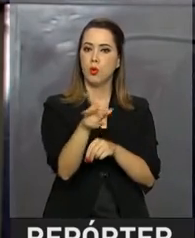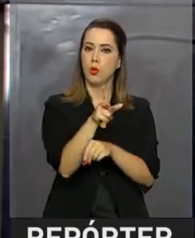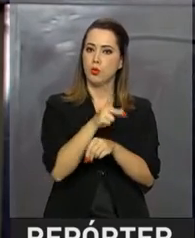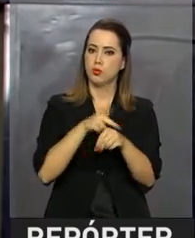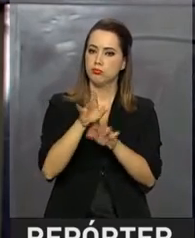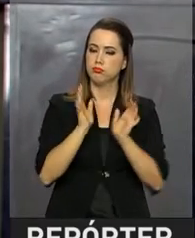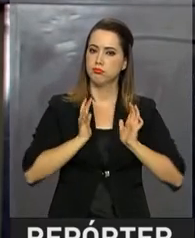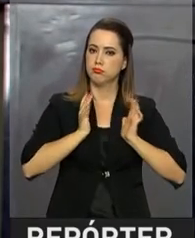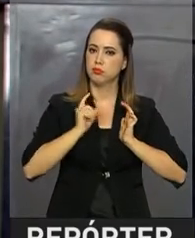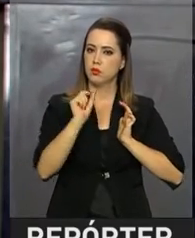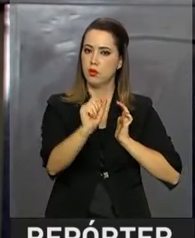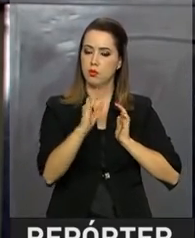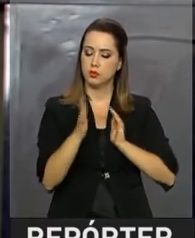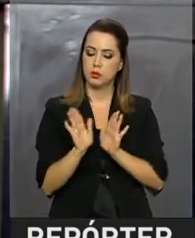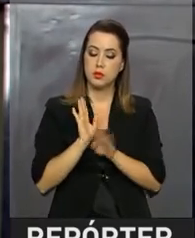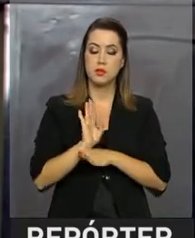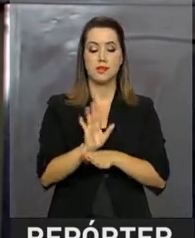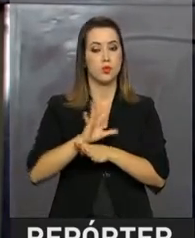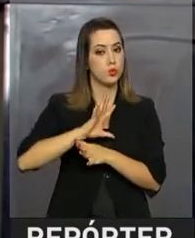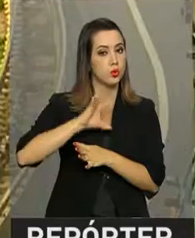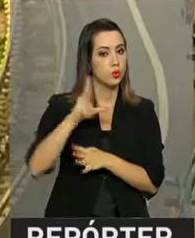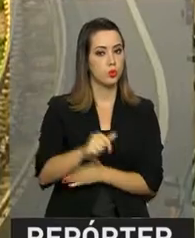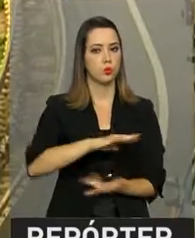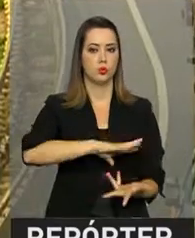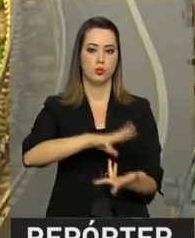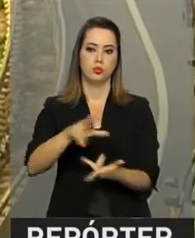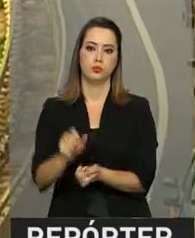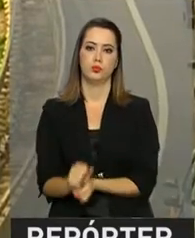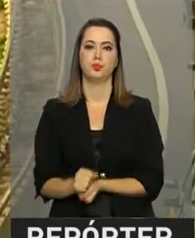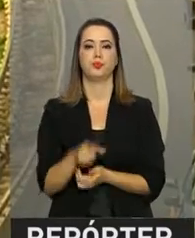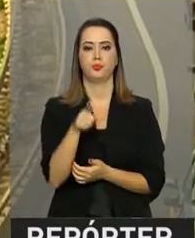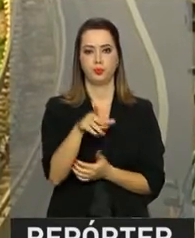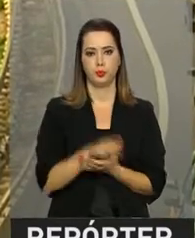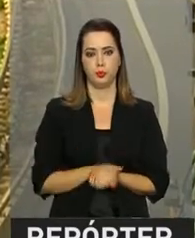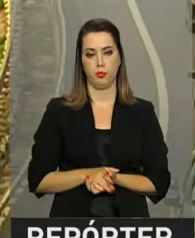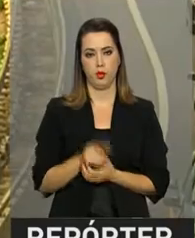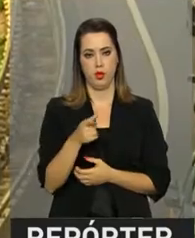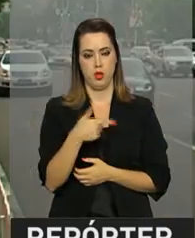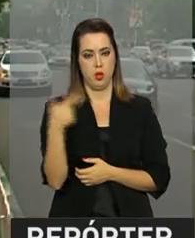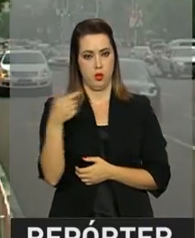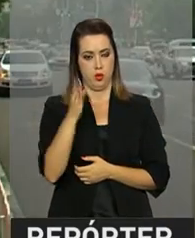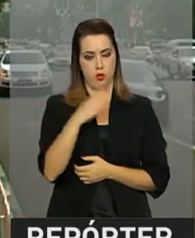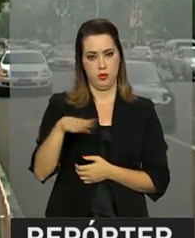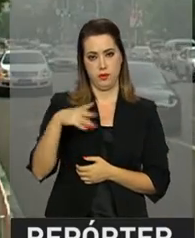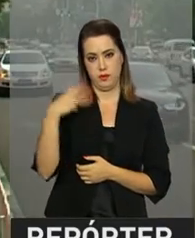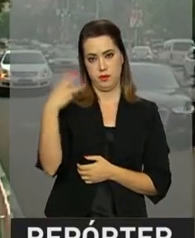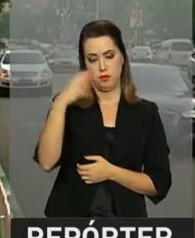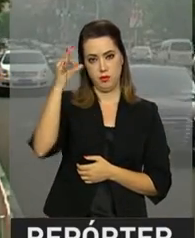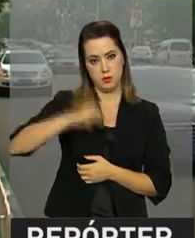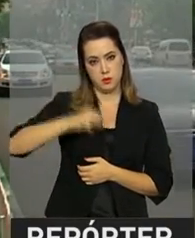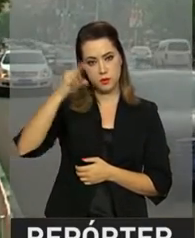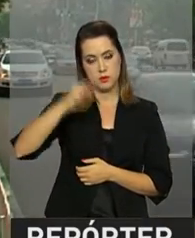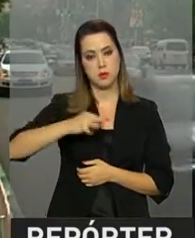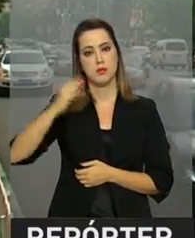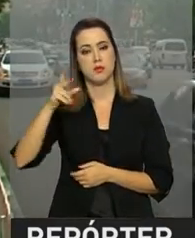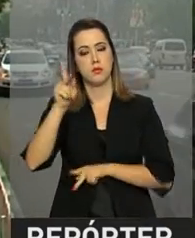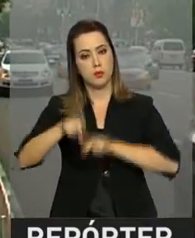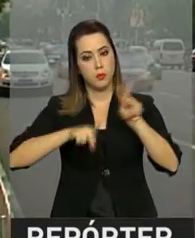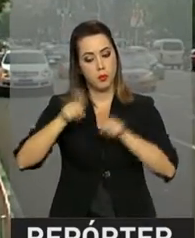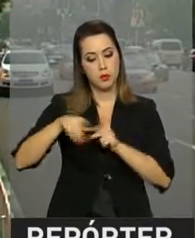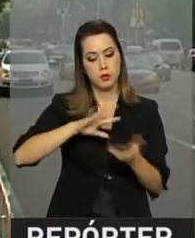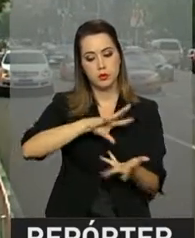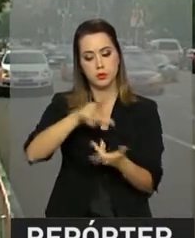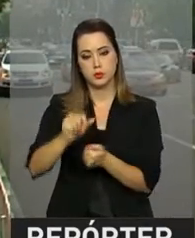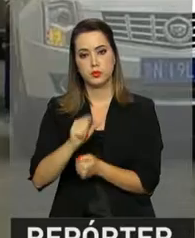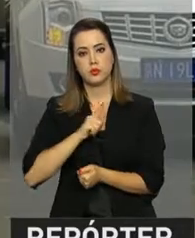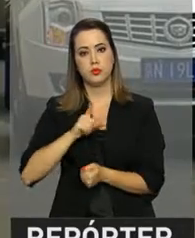isso favorece o planeta como um todo, inclusive o Brasil. Com 2/3 da população mundial, o grupo reúne países em desenvolvimento